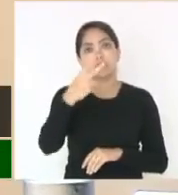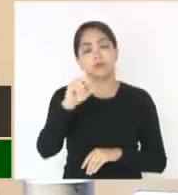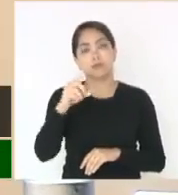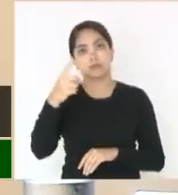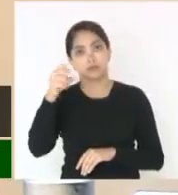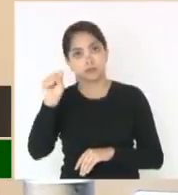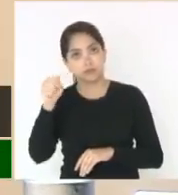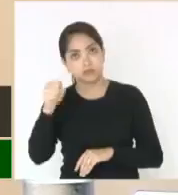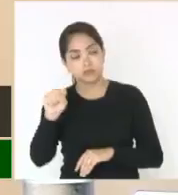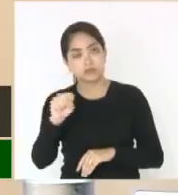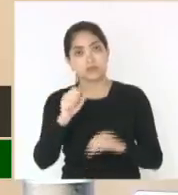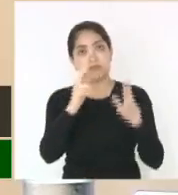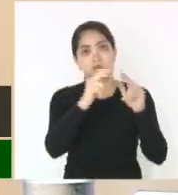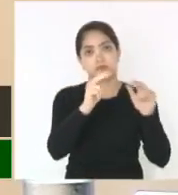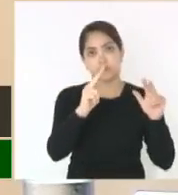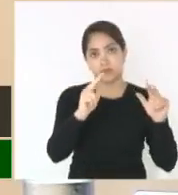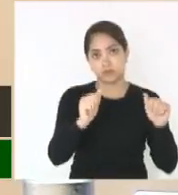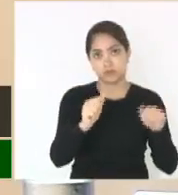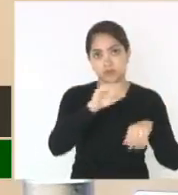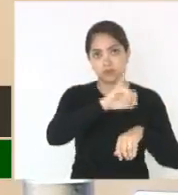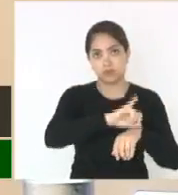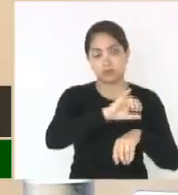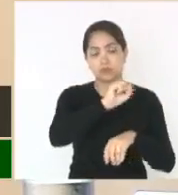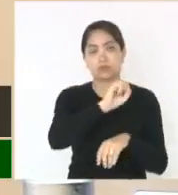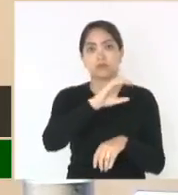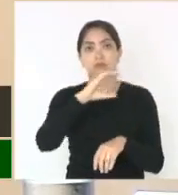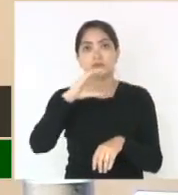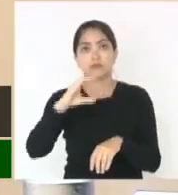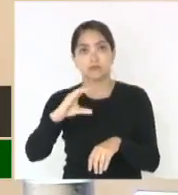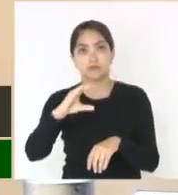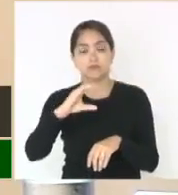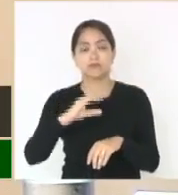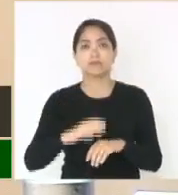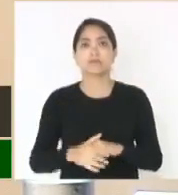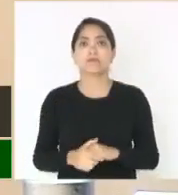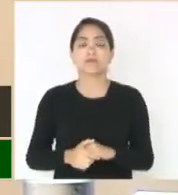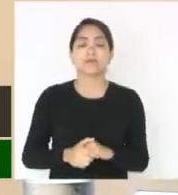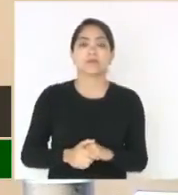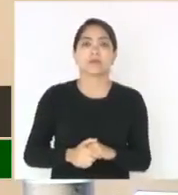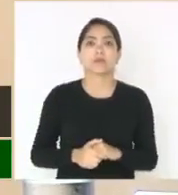2018, nesta cidade de Florianópolis, capital do Estado